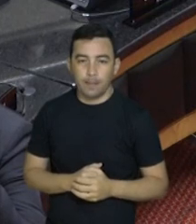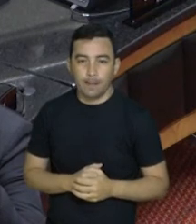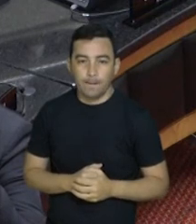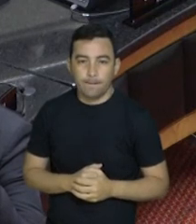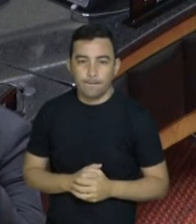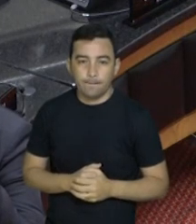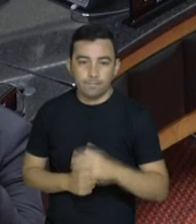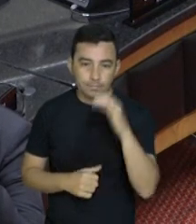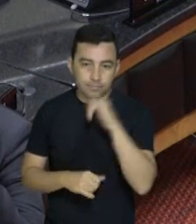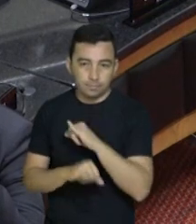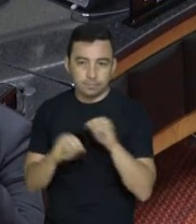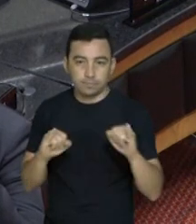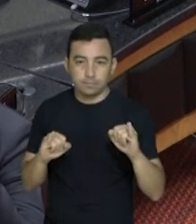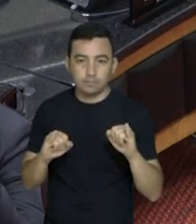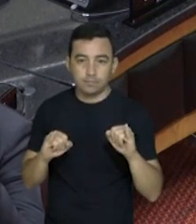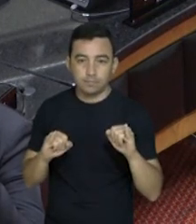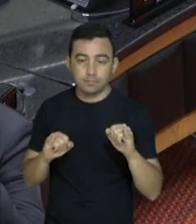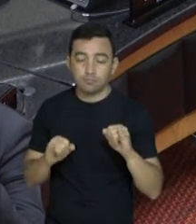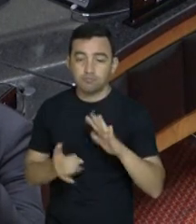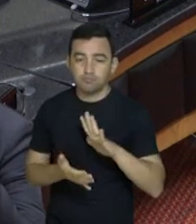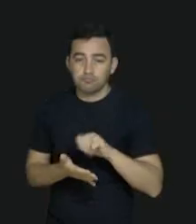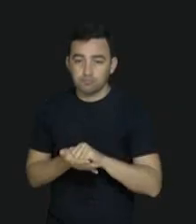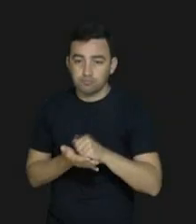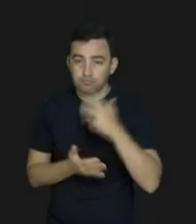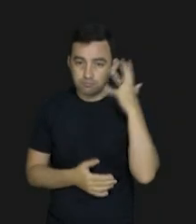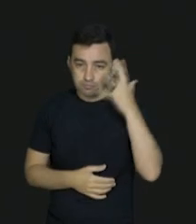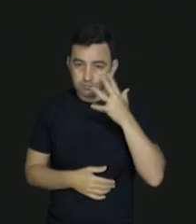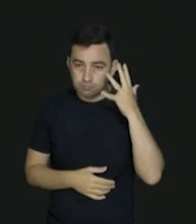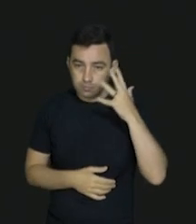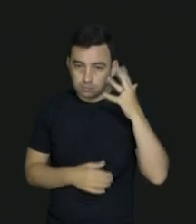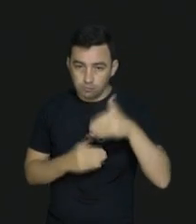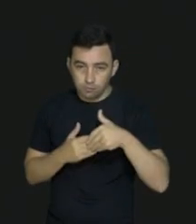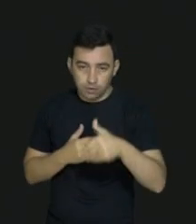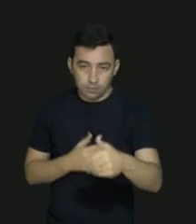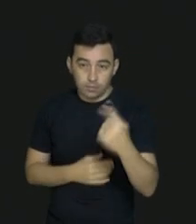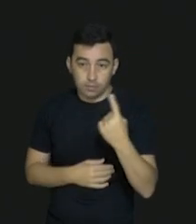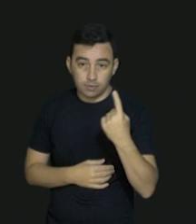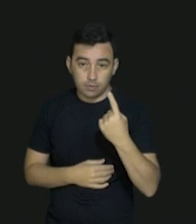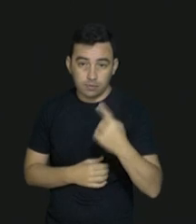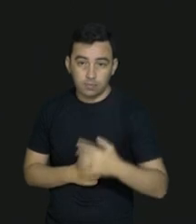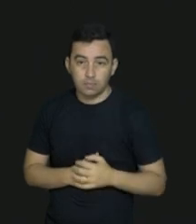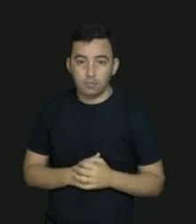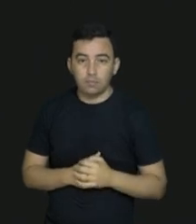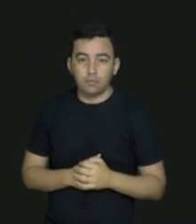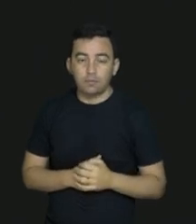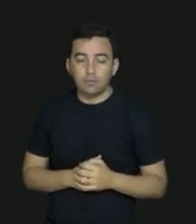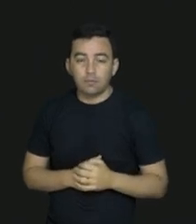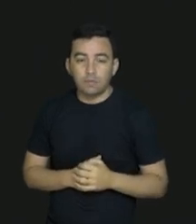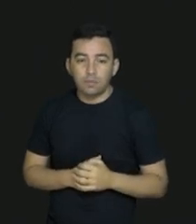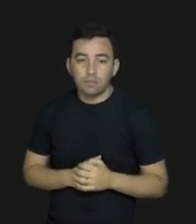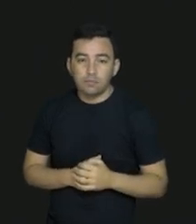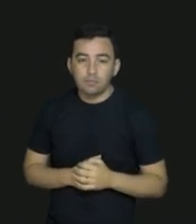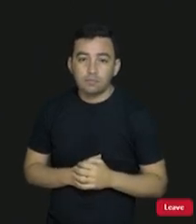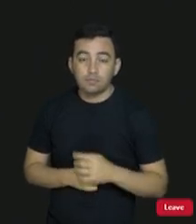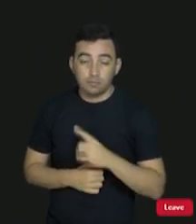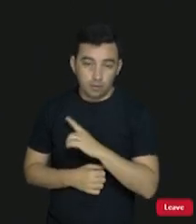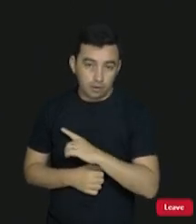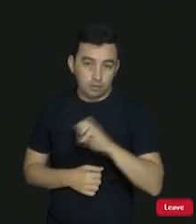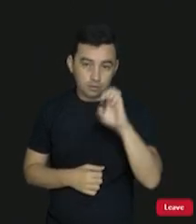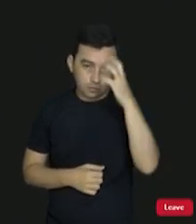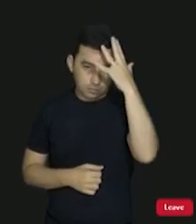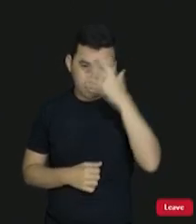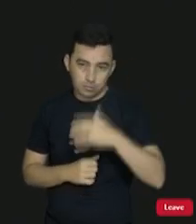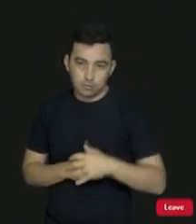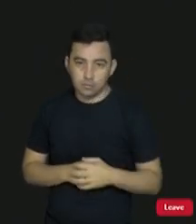Breves comunicações escritos para falar em primeiro lugar Deputado delegado Egídio